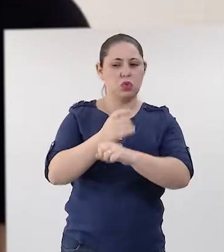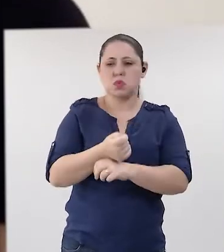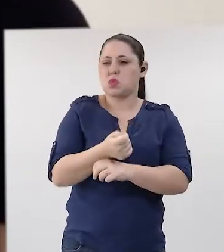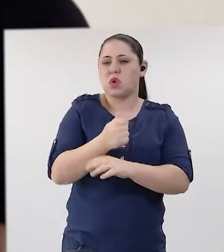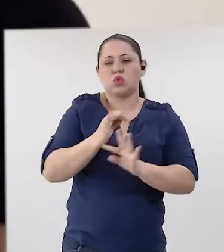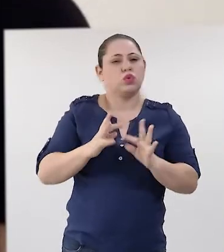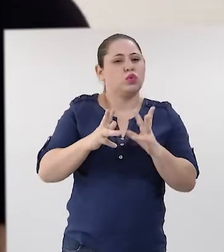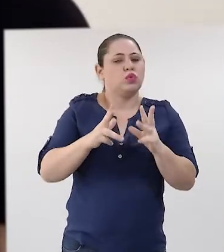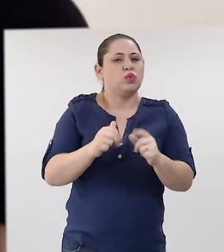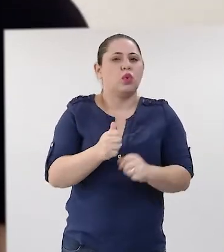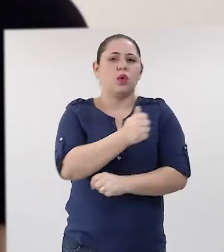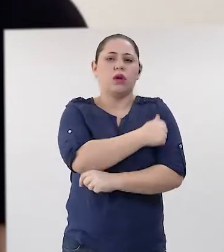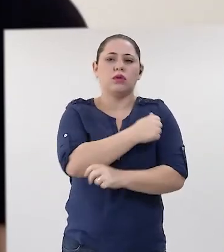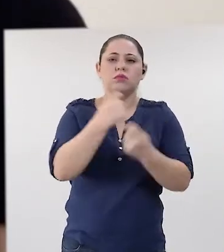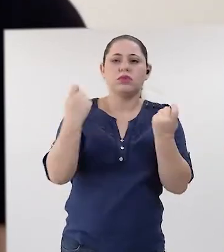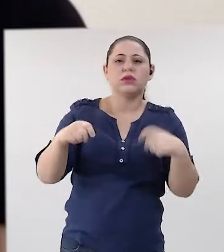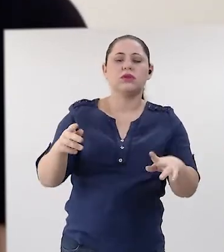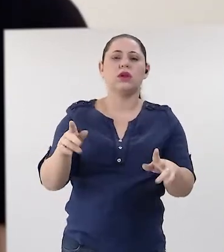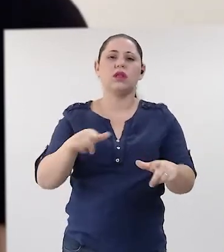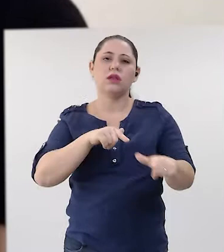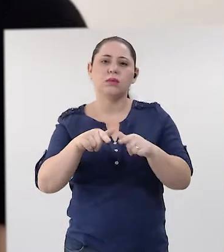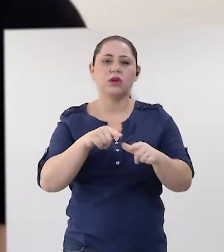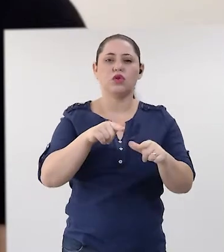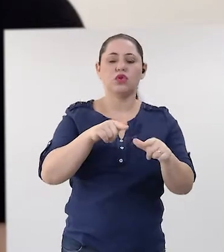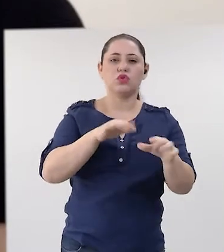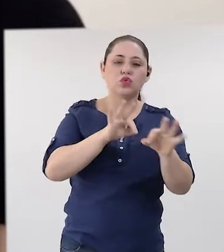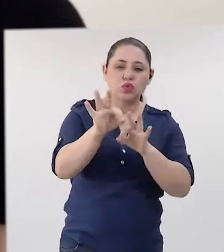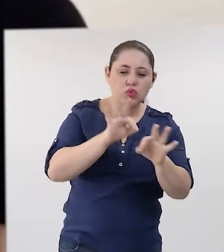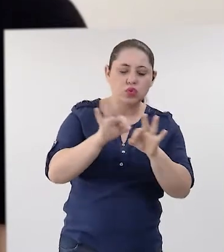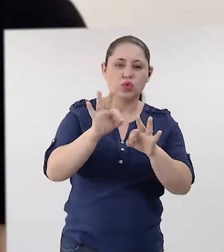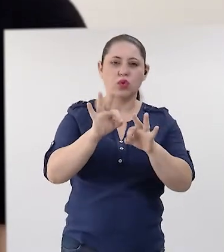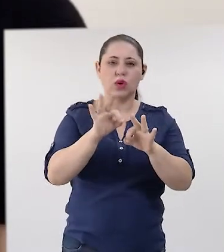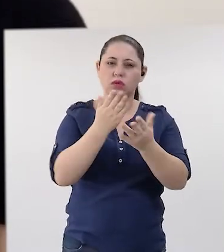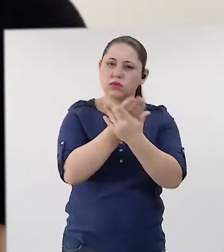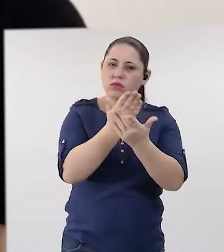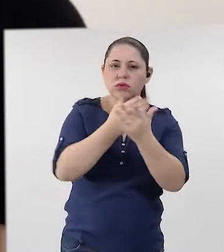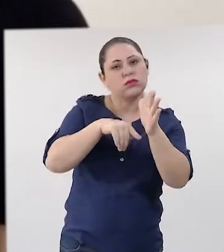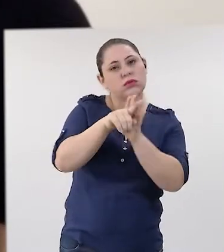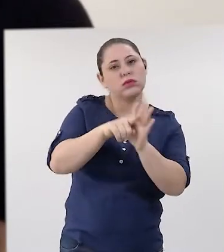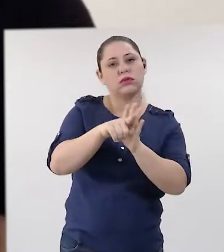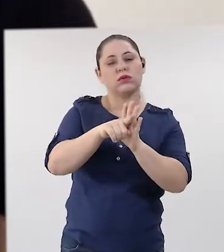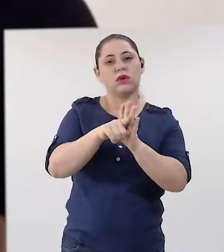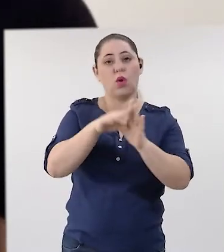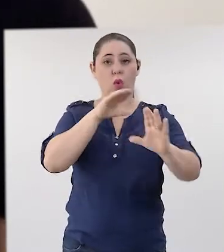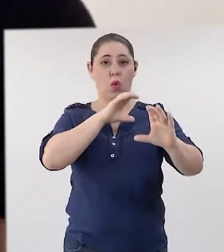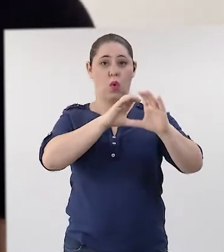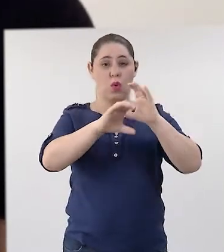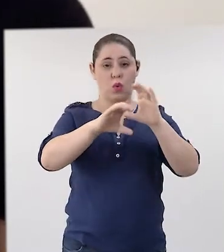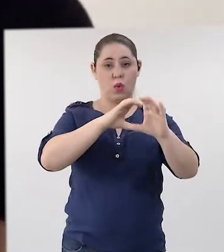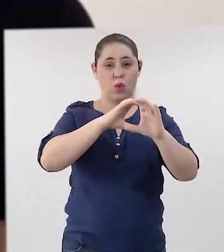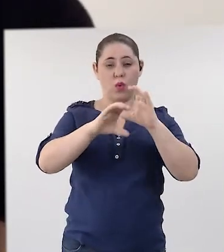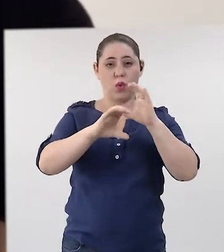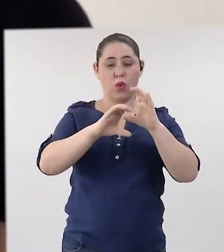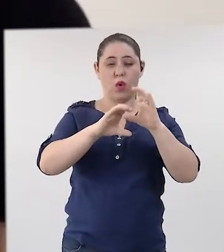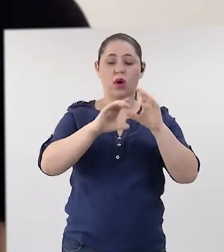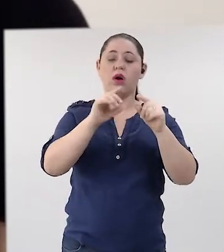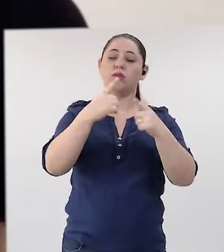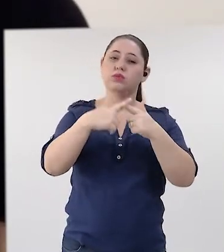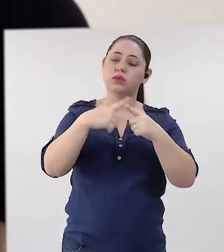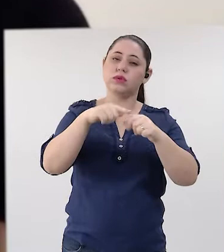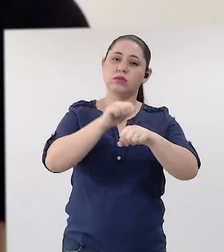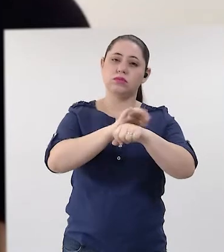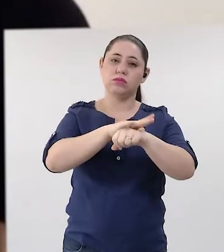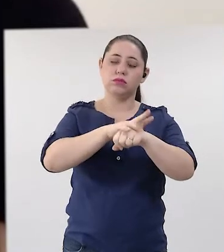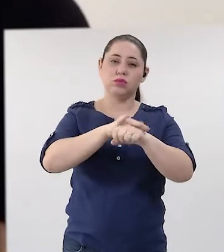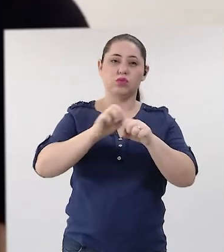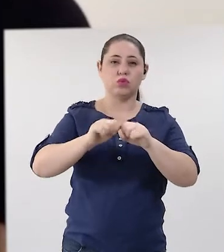né? Na internet tem quase tudo que os meninos precisam para trabalhar, para poder ali desenvolver. A maioria da comunicação foi feita